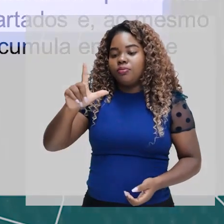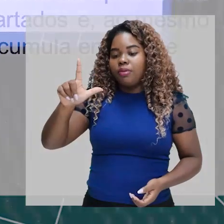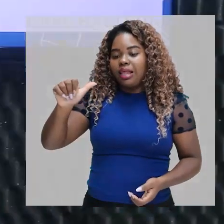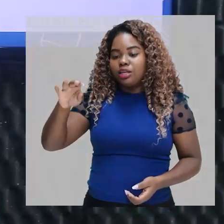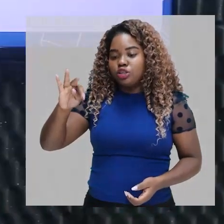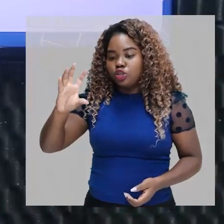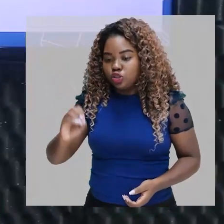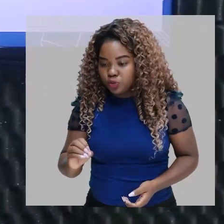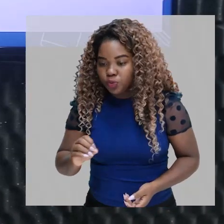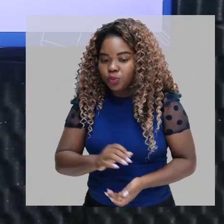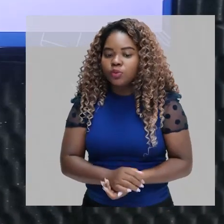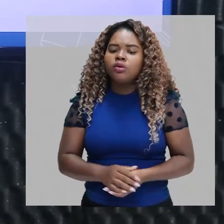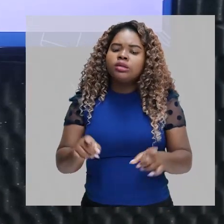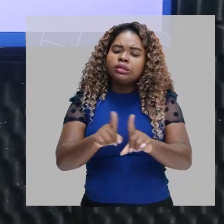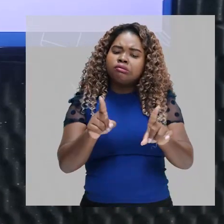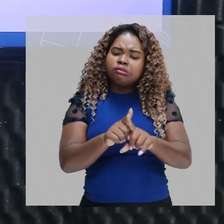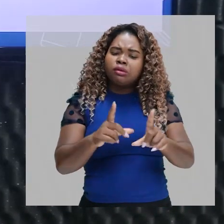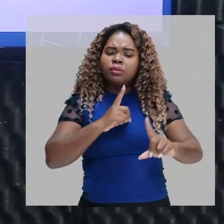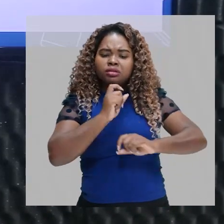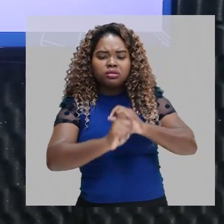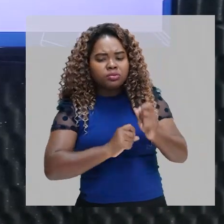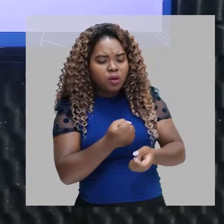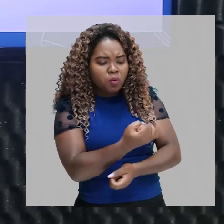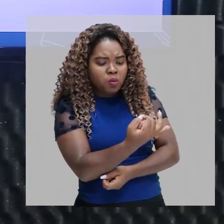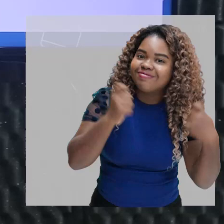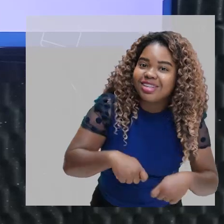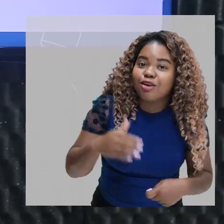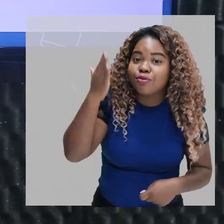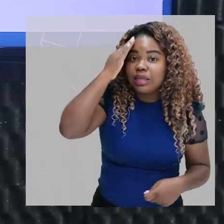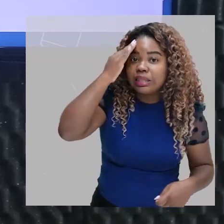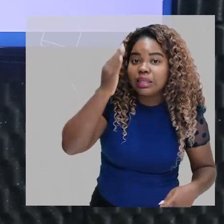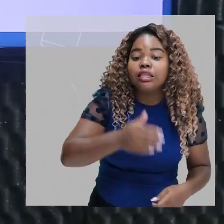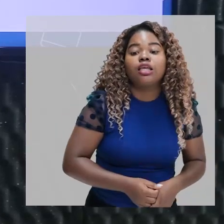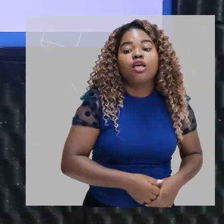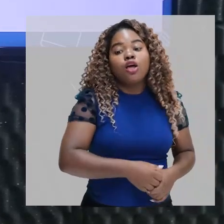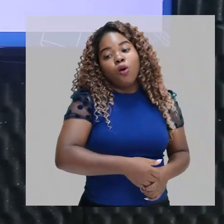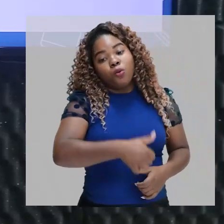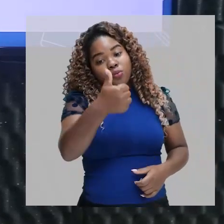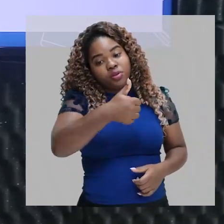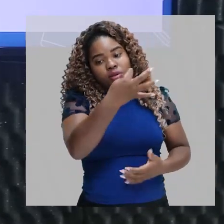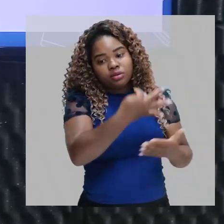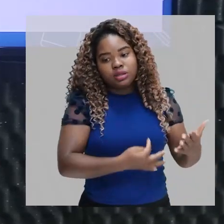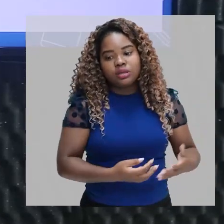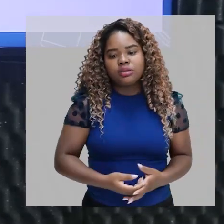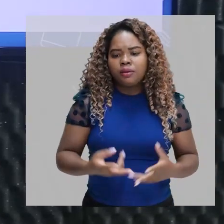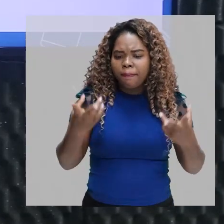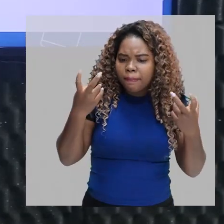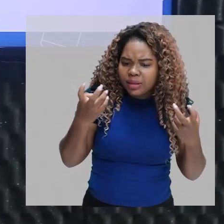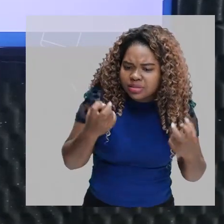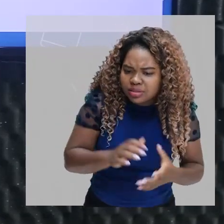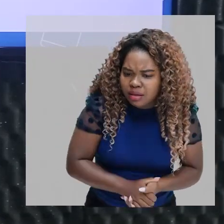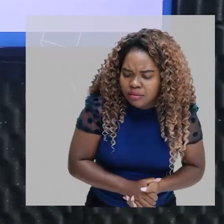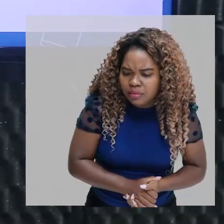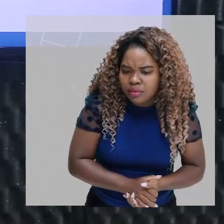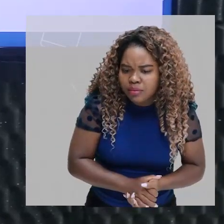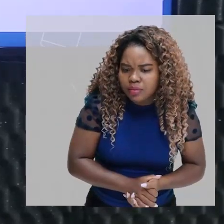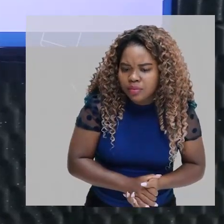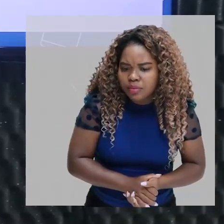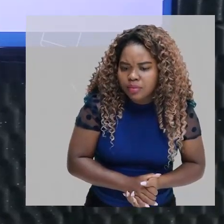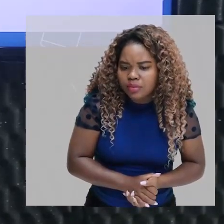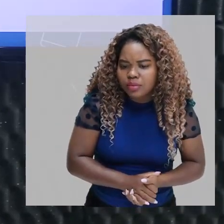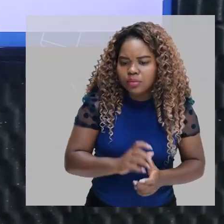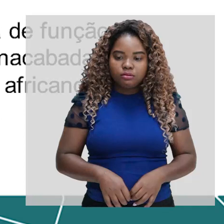a situação retratada são relevantes para o patrimônio linguístico e identitário do país, na medida em